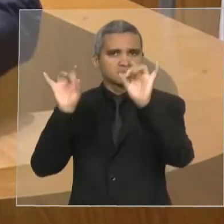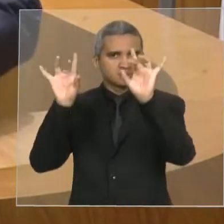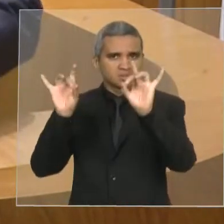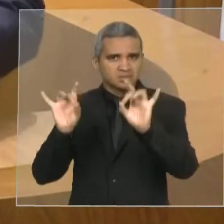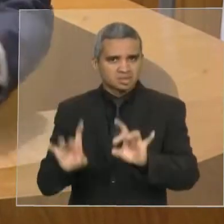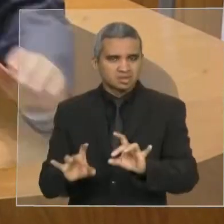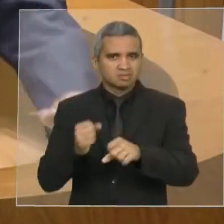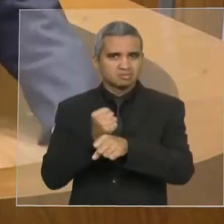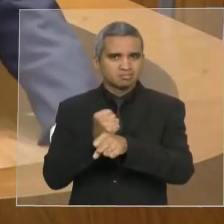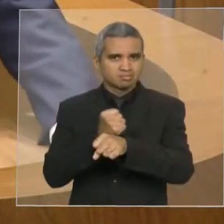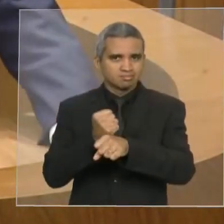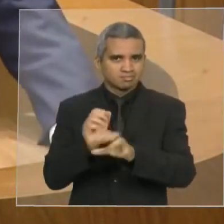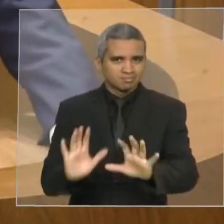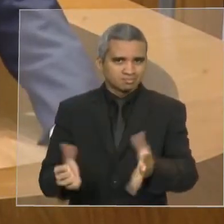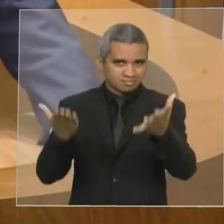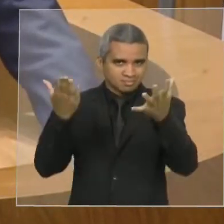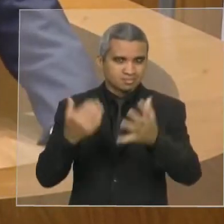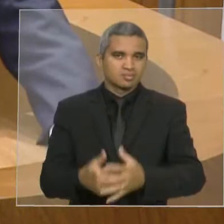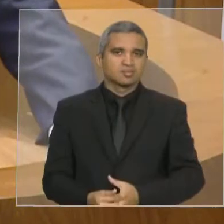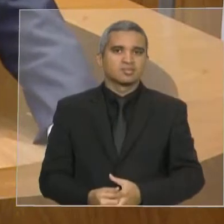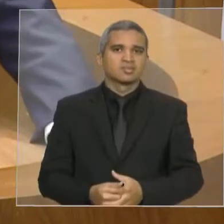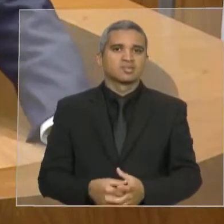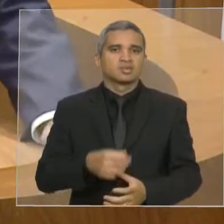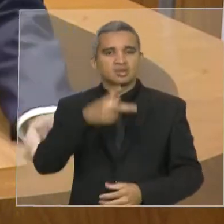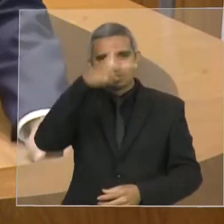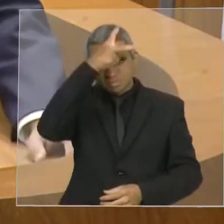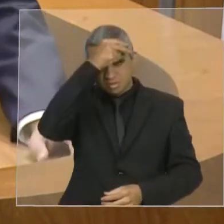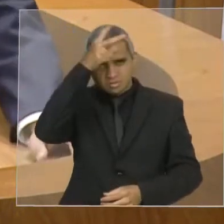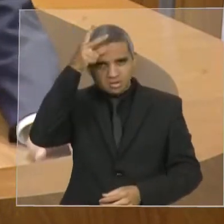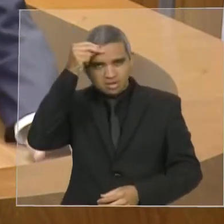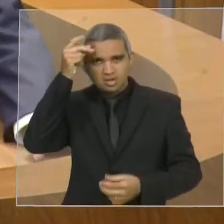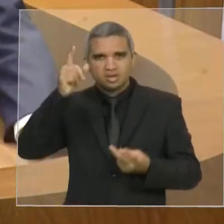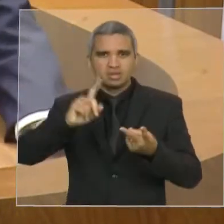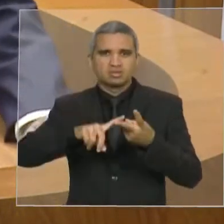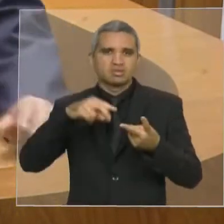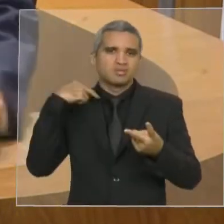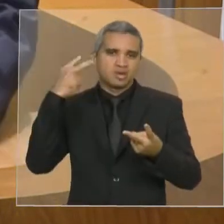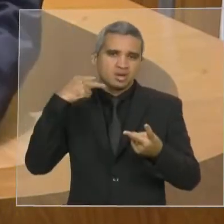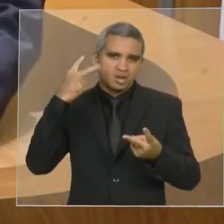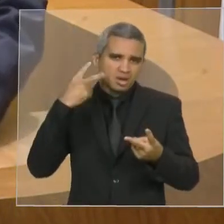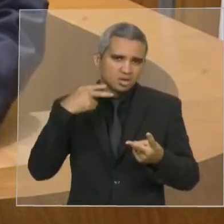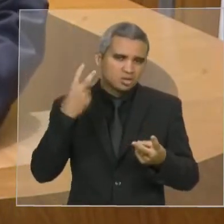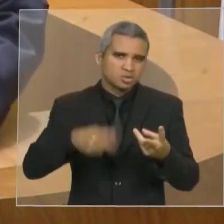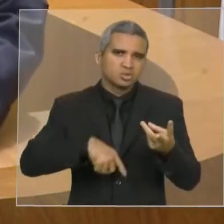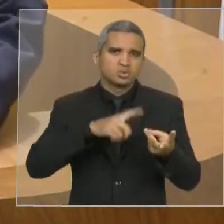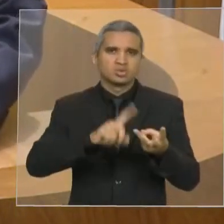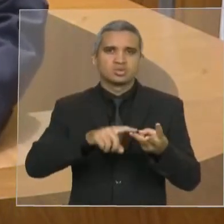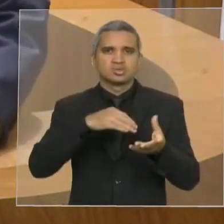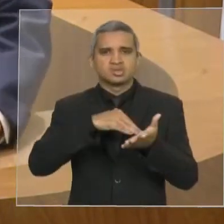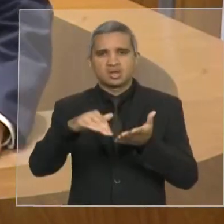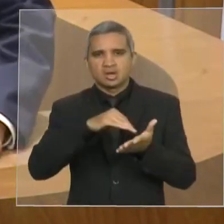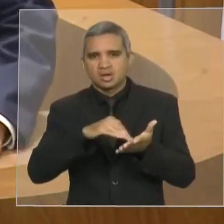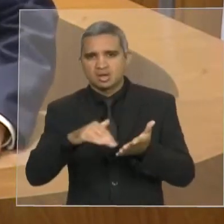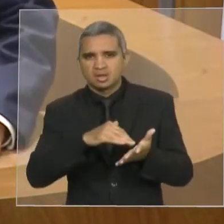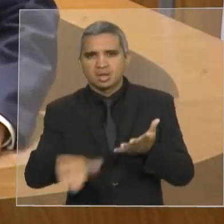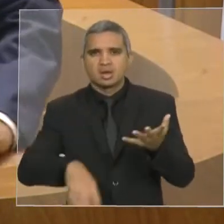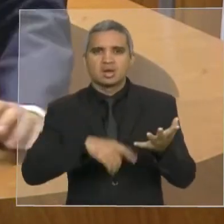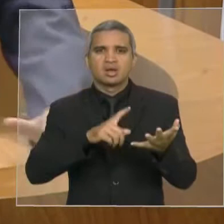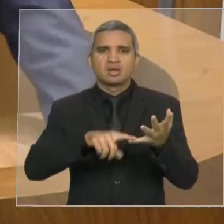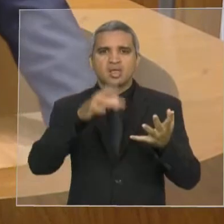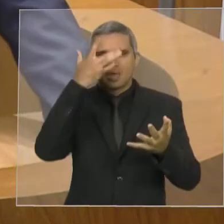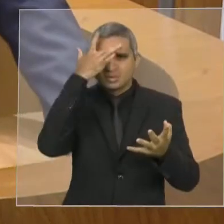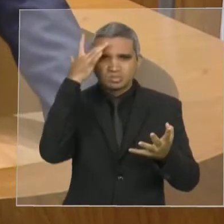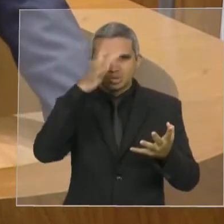falei, vereadores, secretários municipais, a população, todos eles davam graças a